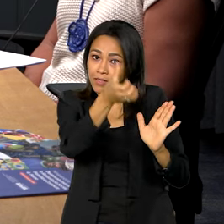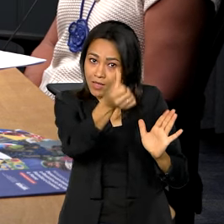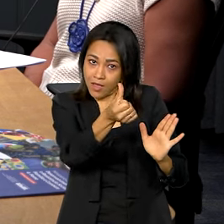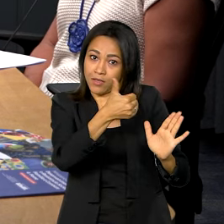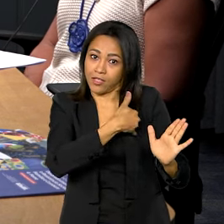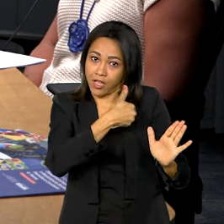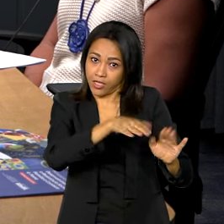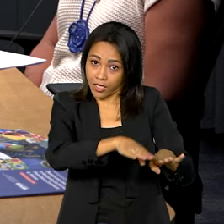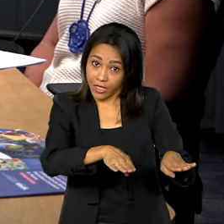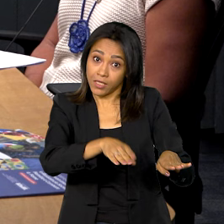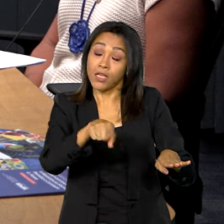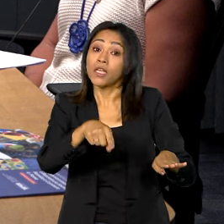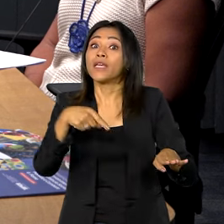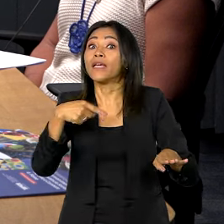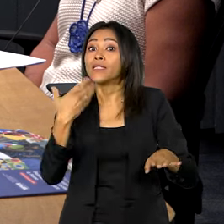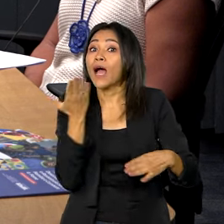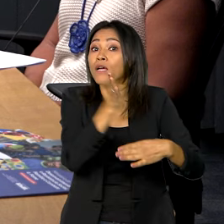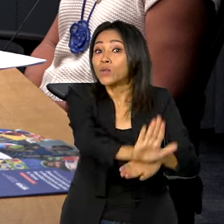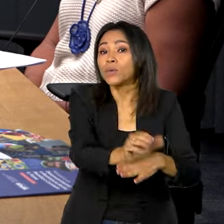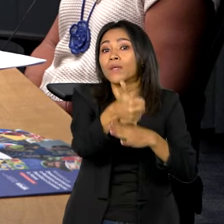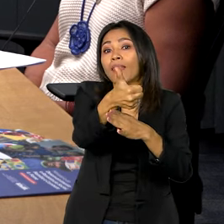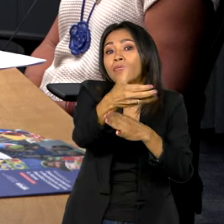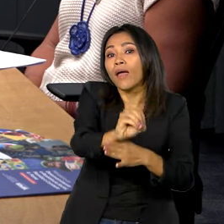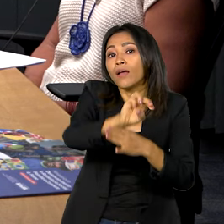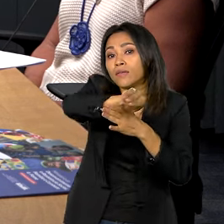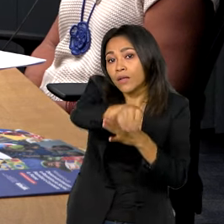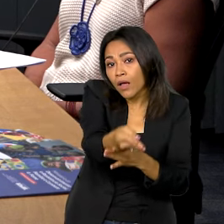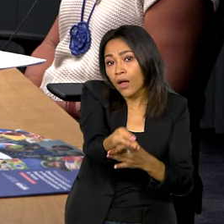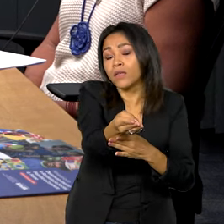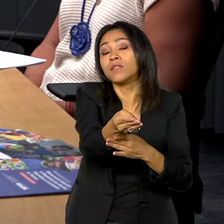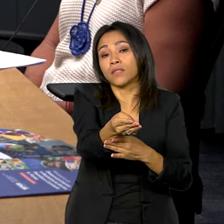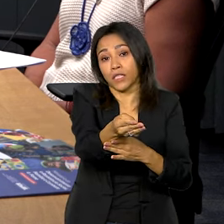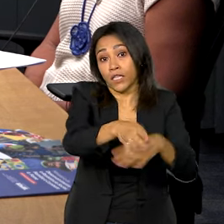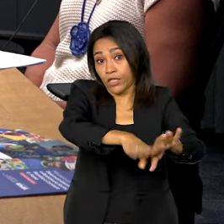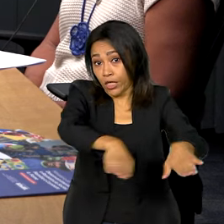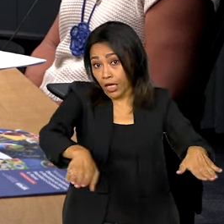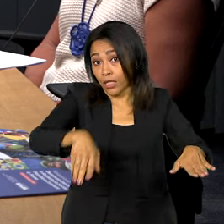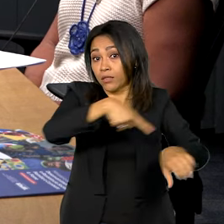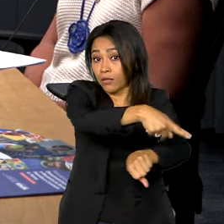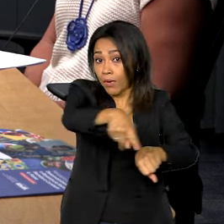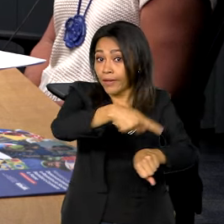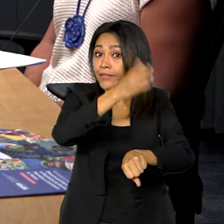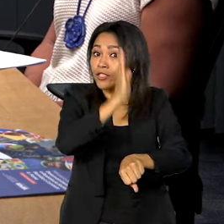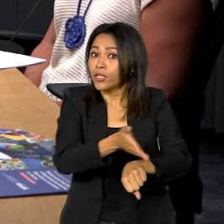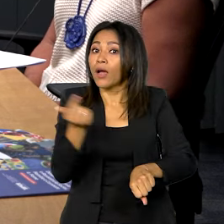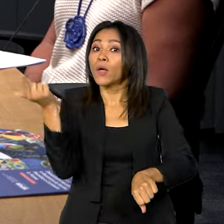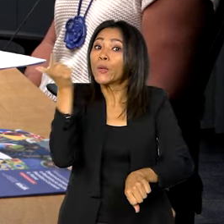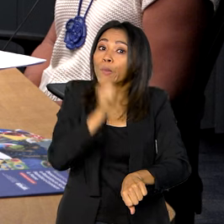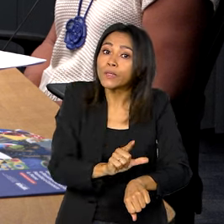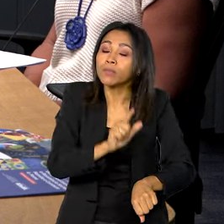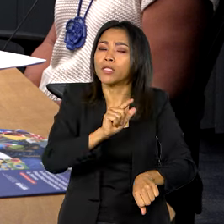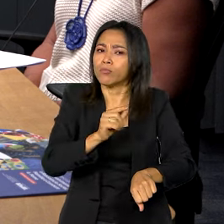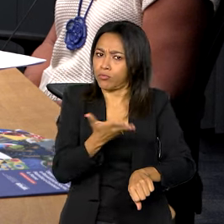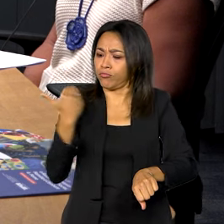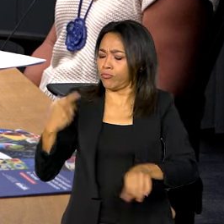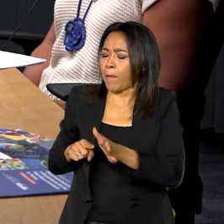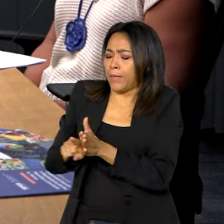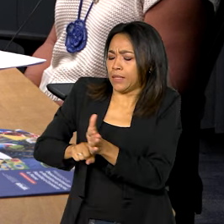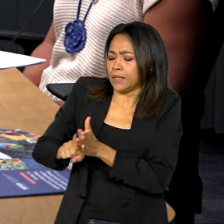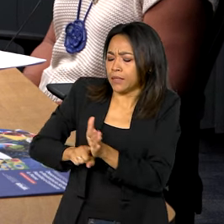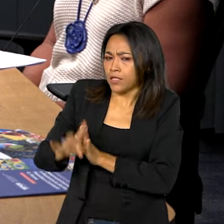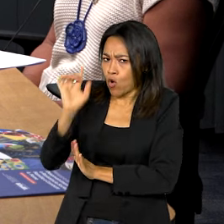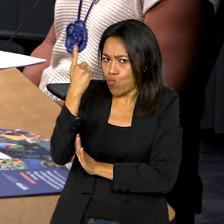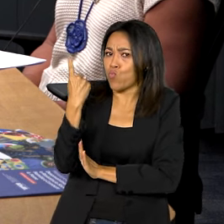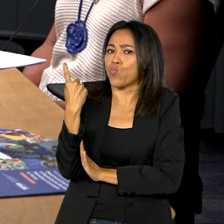de um benefício que hoje atinge em torno de quase 10 milhões de crianças no nosso país nós Já conseguimos através de